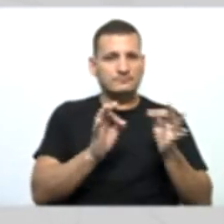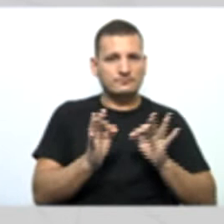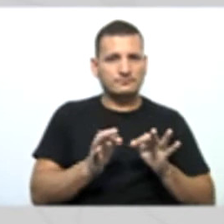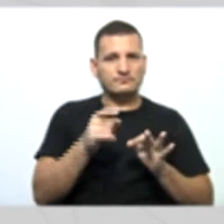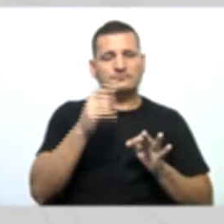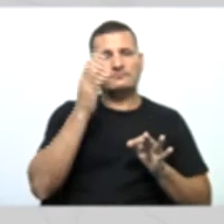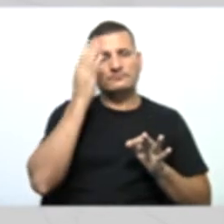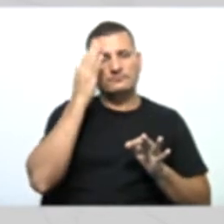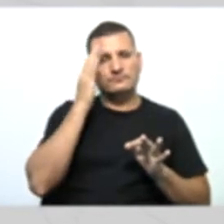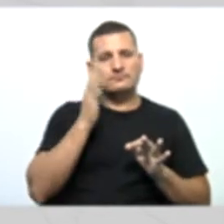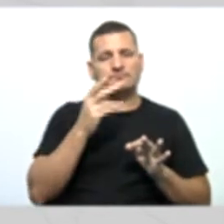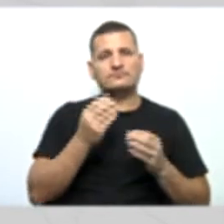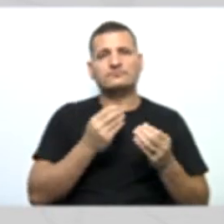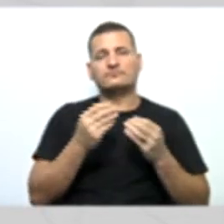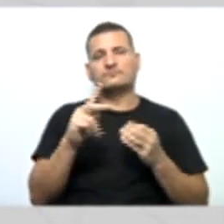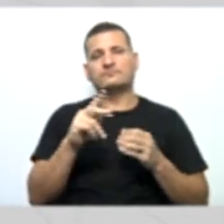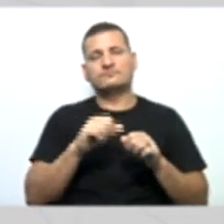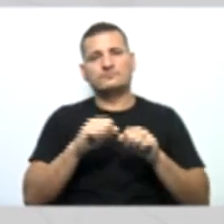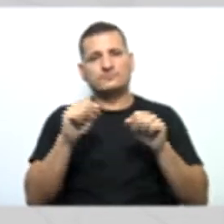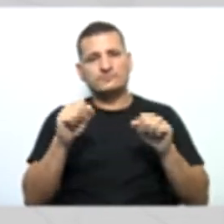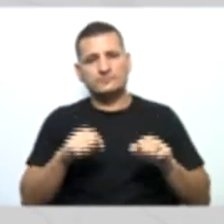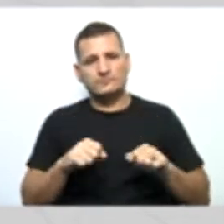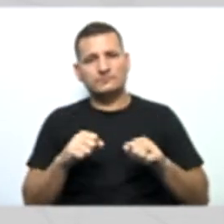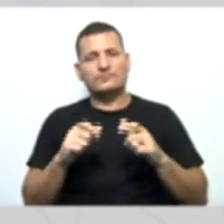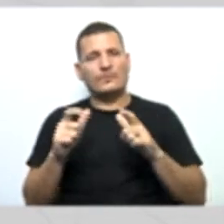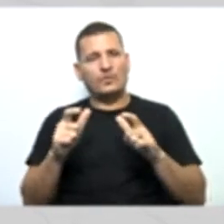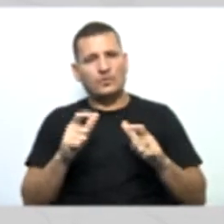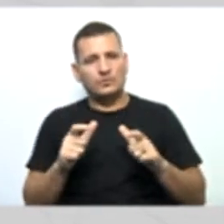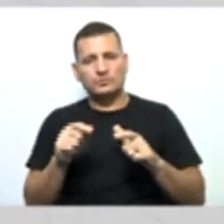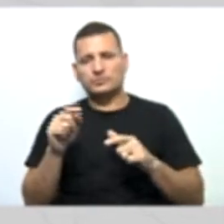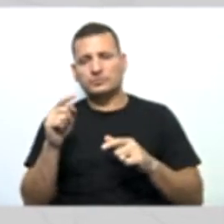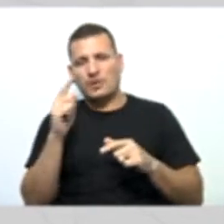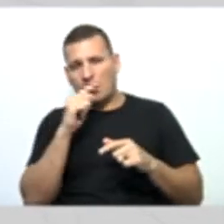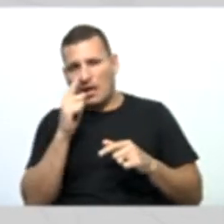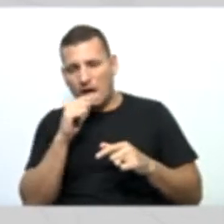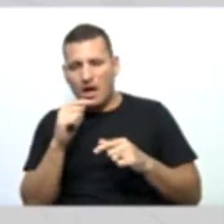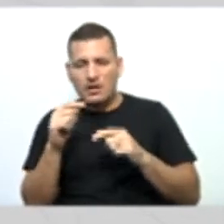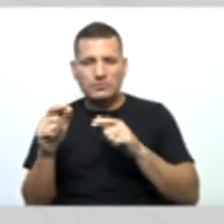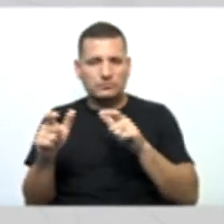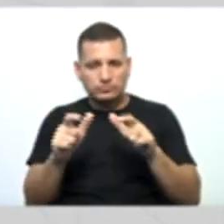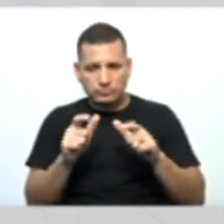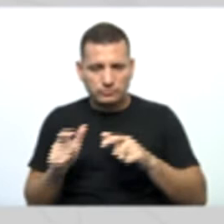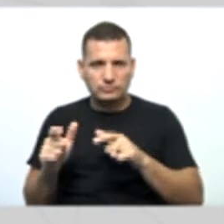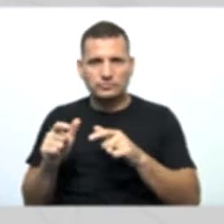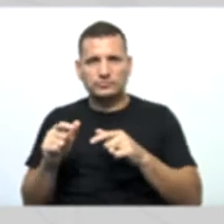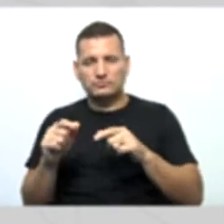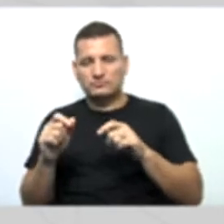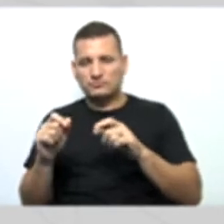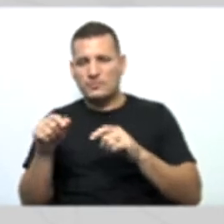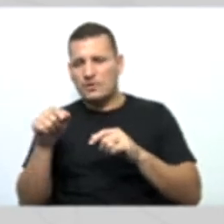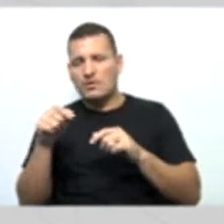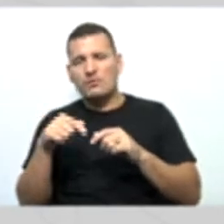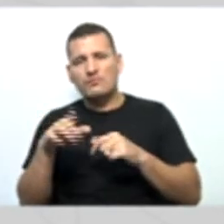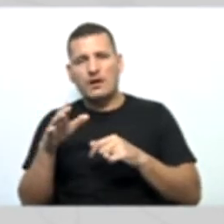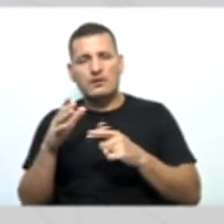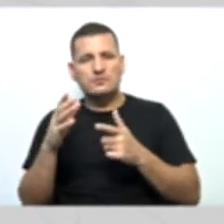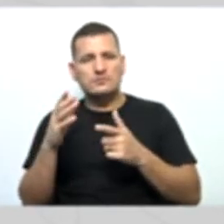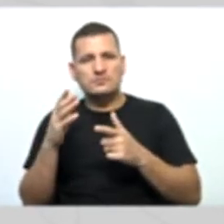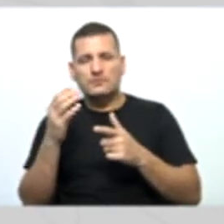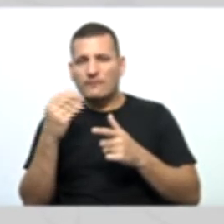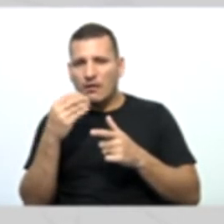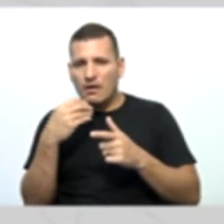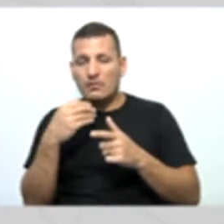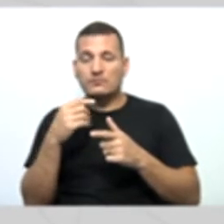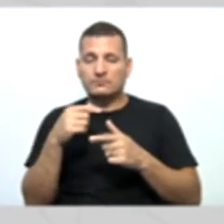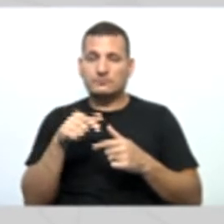sistema vai funcionar, onde que vai aparecer os possíveis erros, né? Qual é a parte que vai ser mais vulnerável, tudo isso